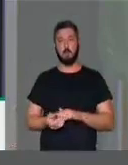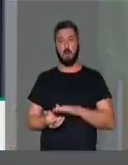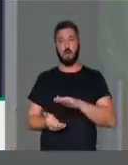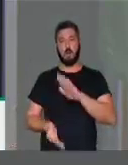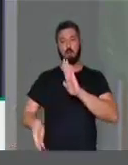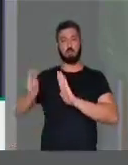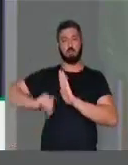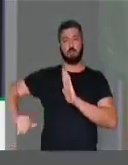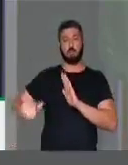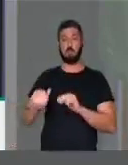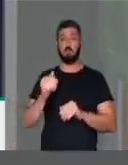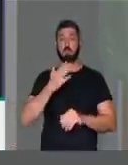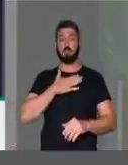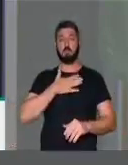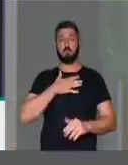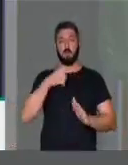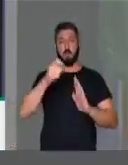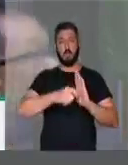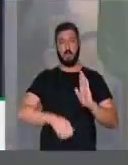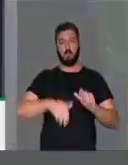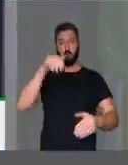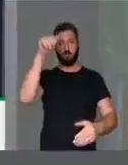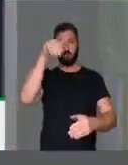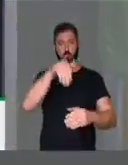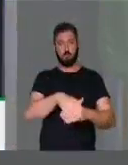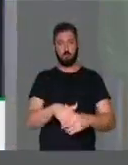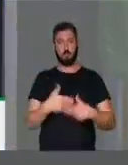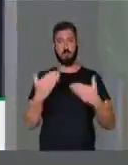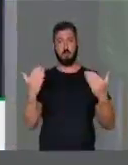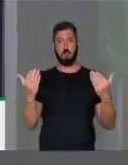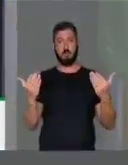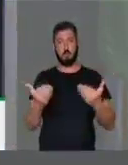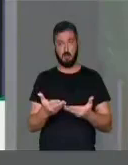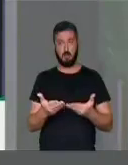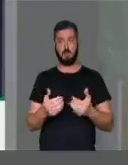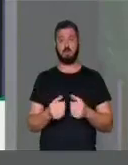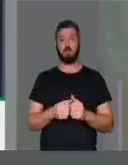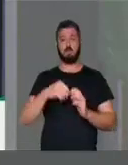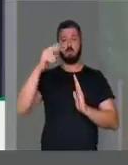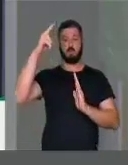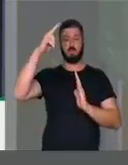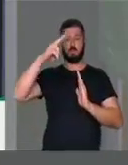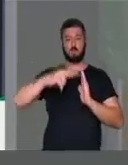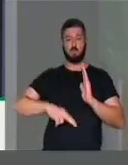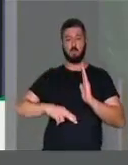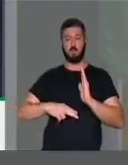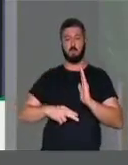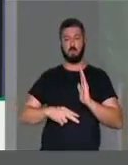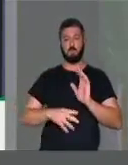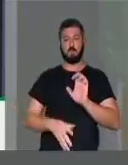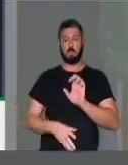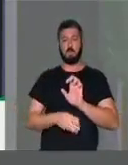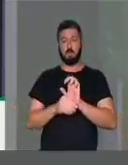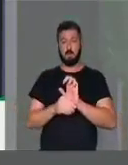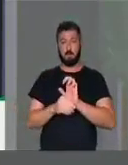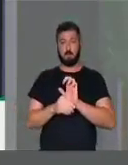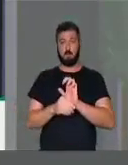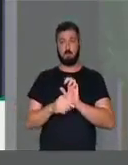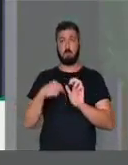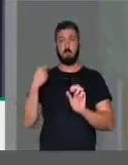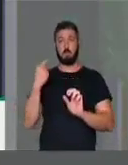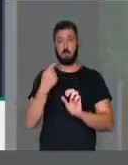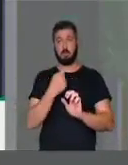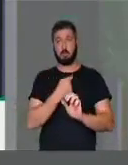Esse é o voto do relator. Vou agora fazer a leitura das emendas